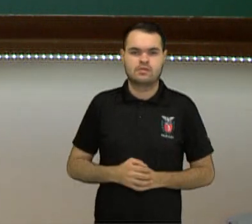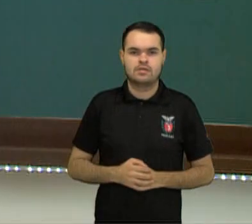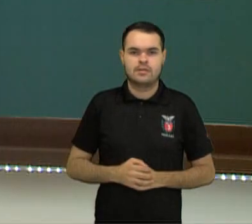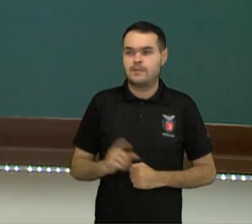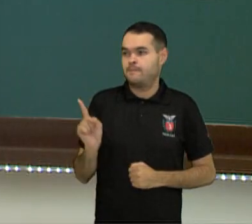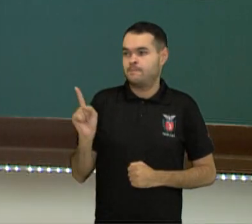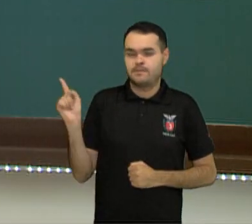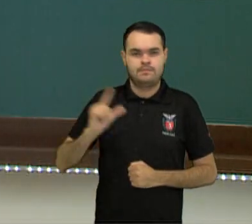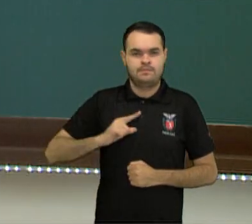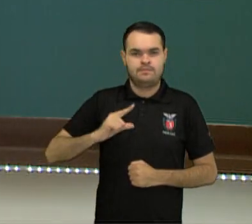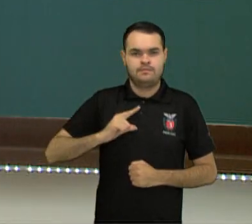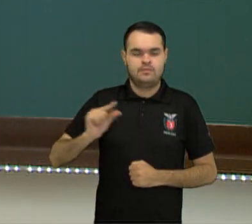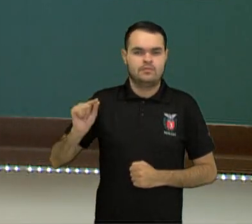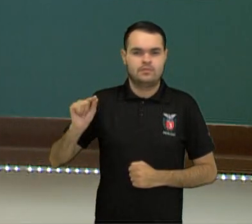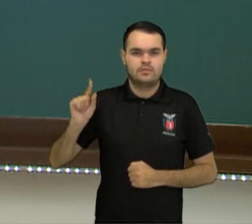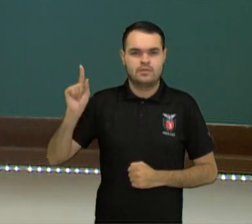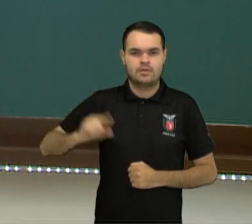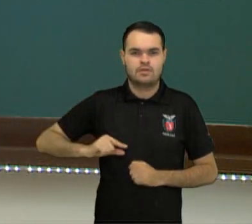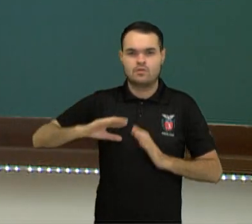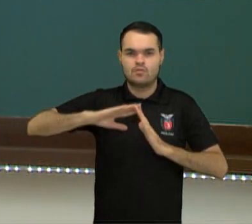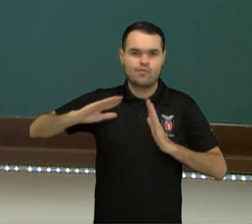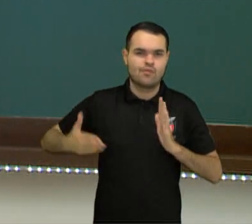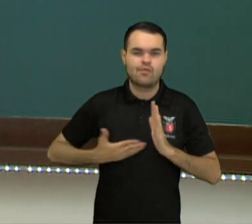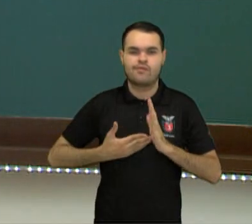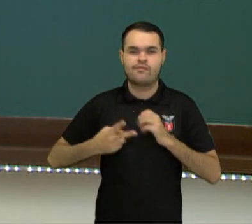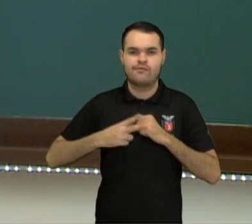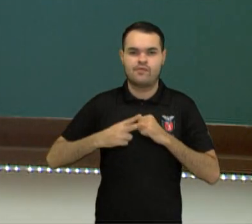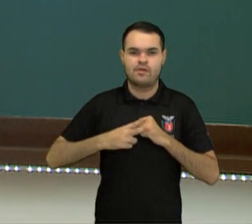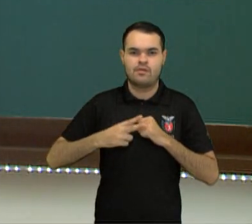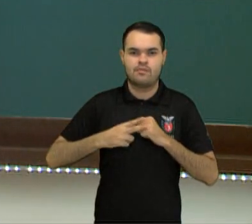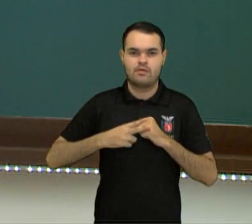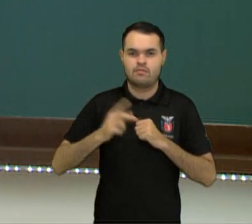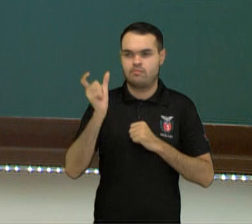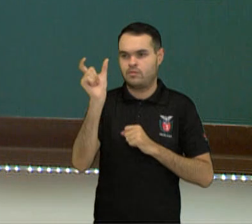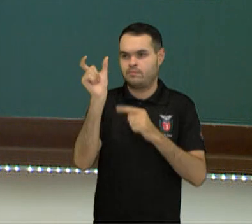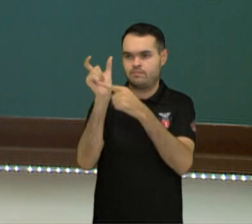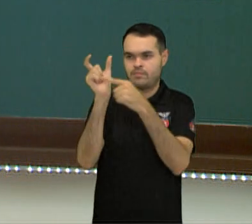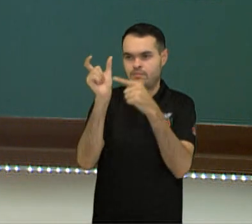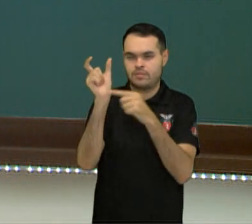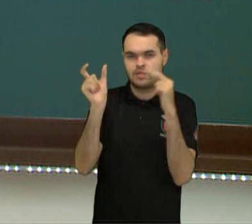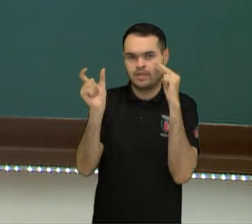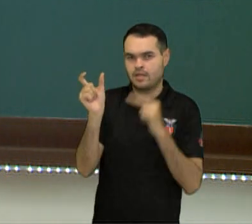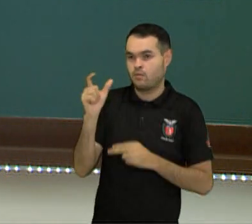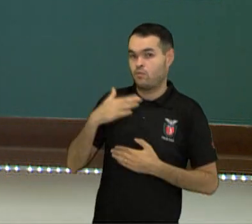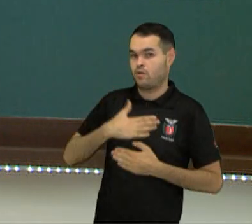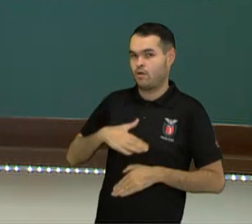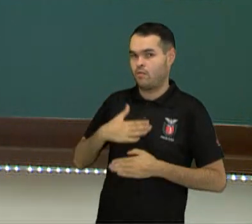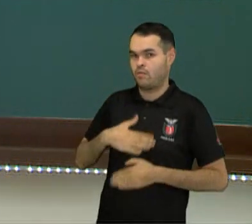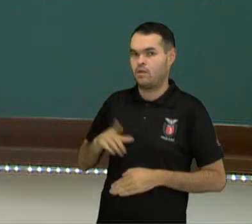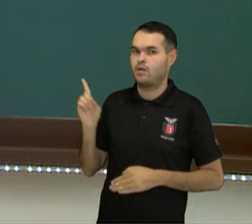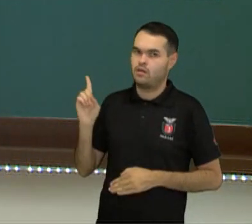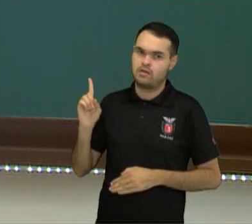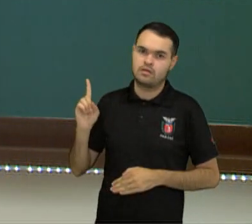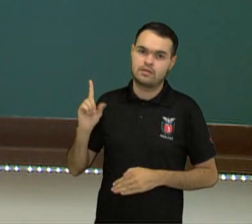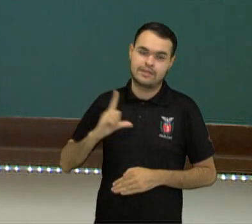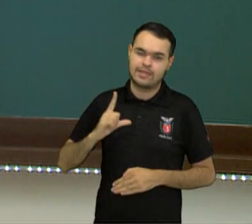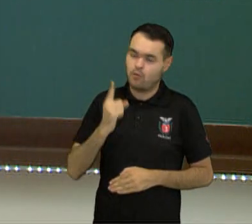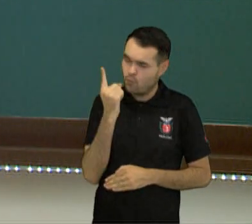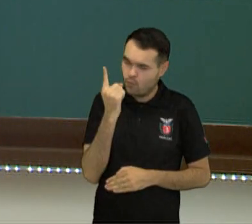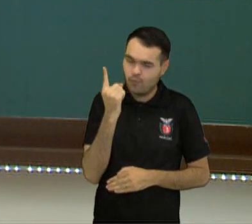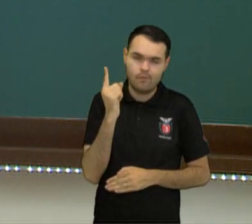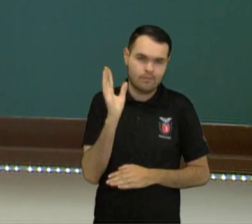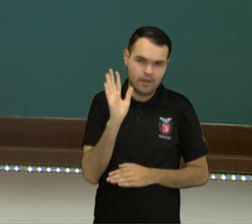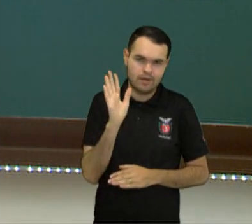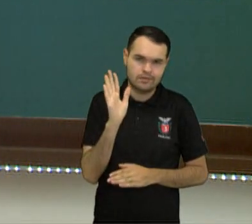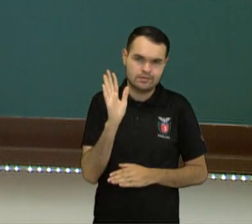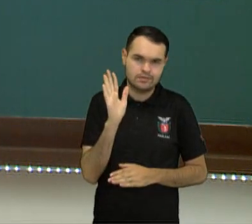Aqui, todos os verbos que estão sublinhados, deixa eu olhar com calma aqui, todos eles... Ah, não, exceto um.